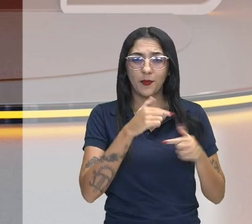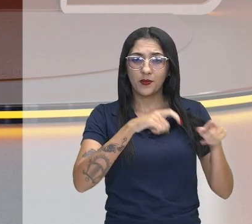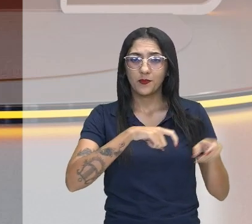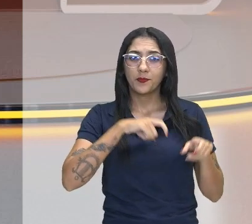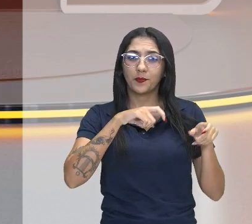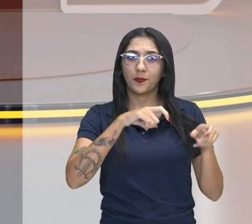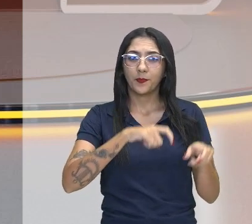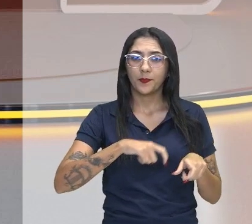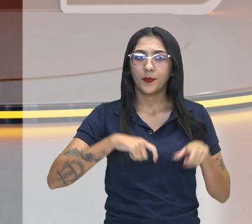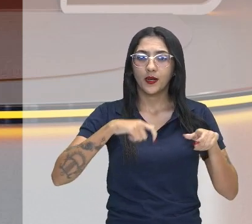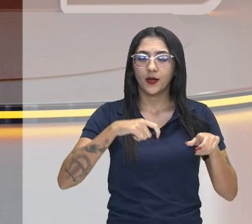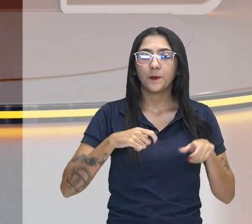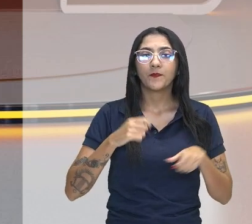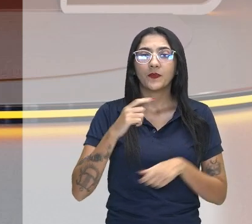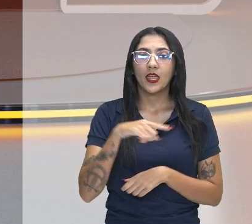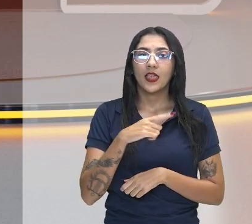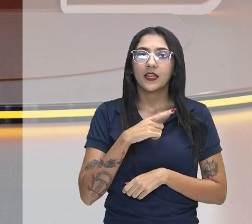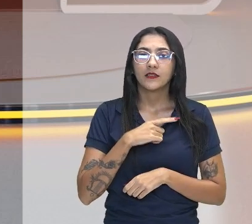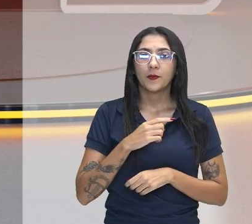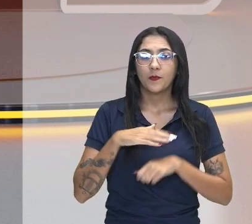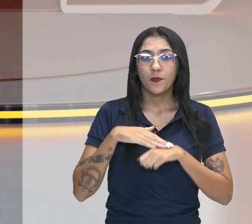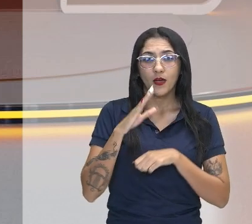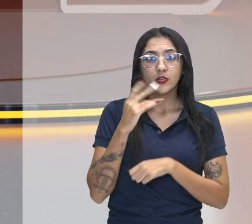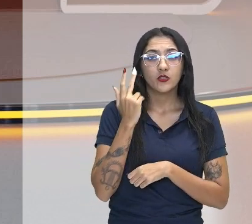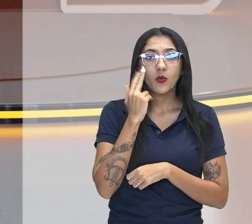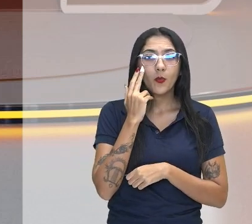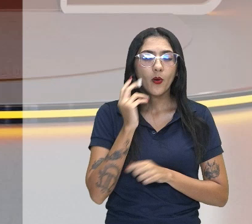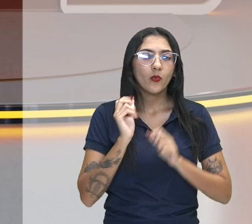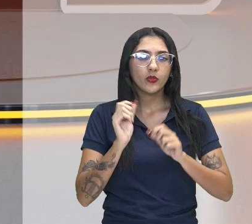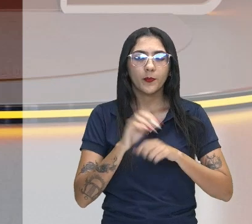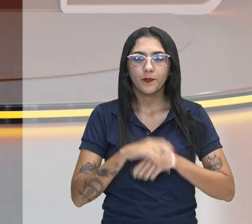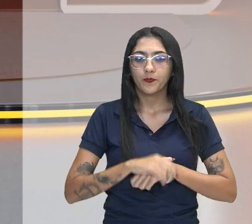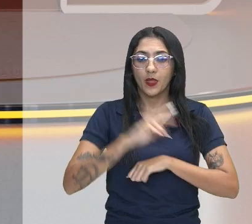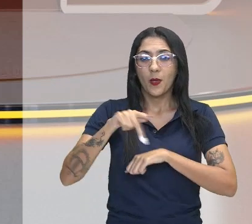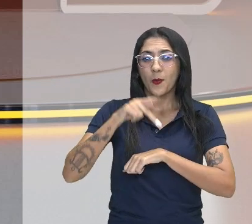vai ser mais comum em países